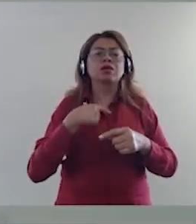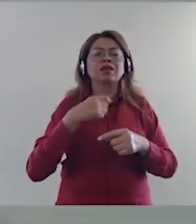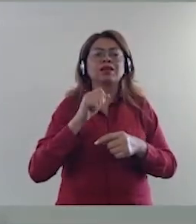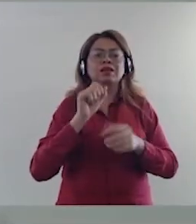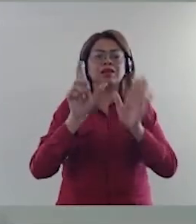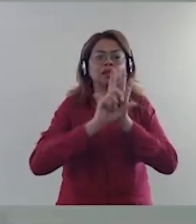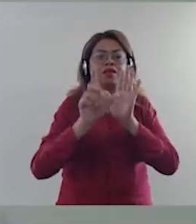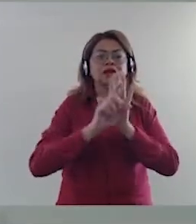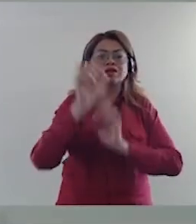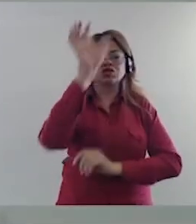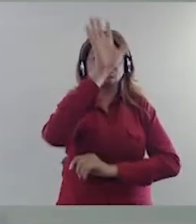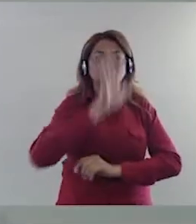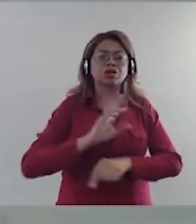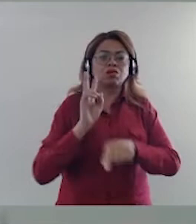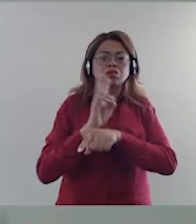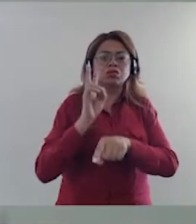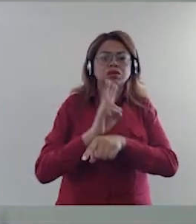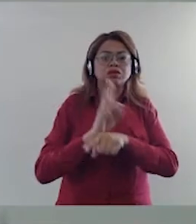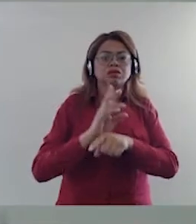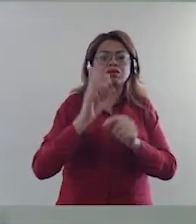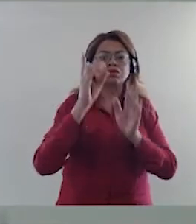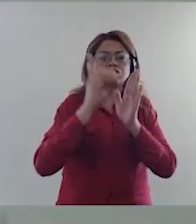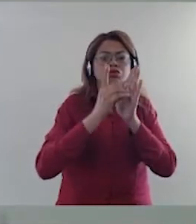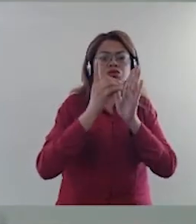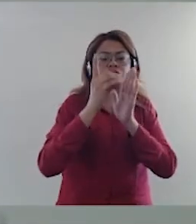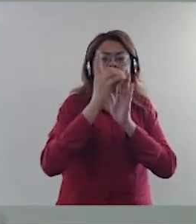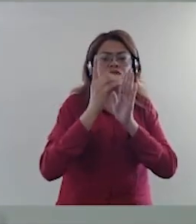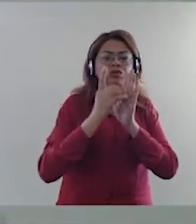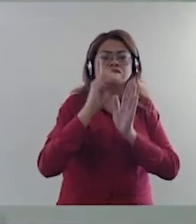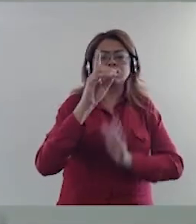Dados, que, a meu ver, contemplou a